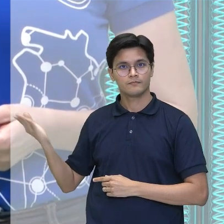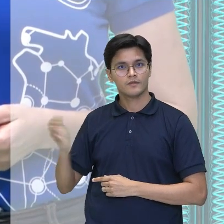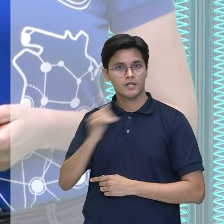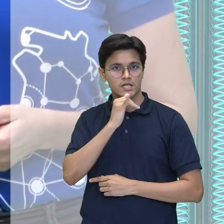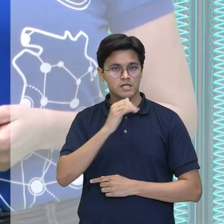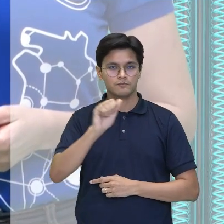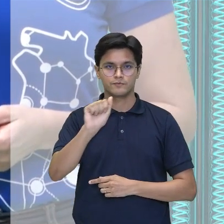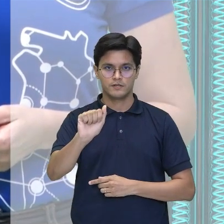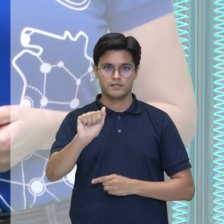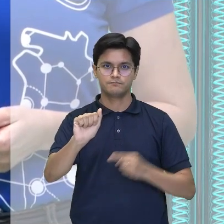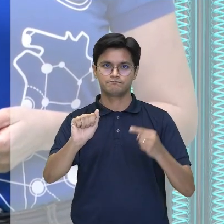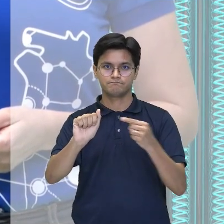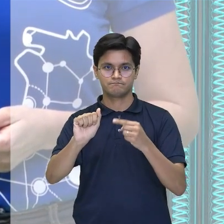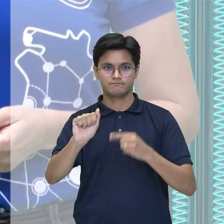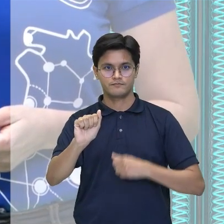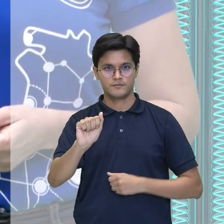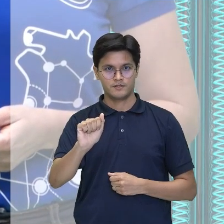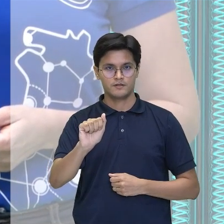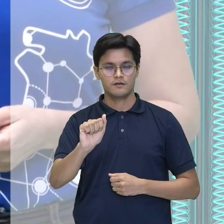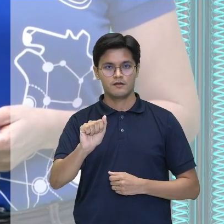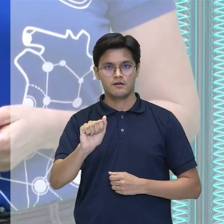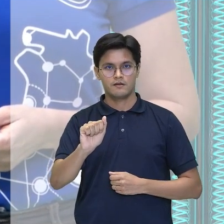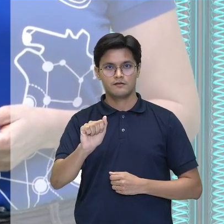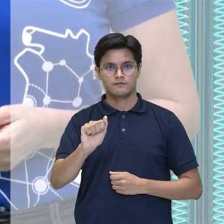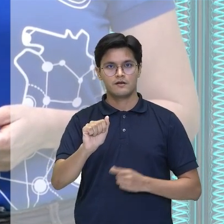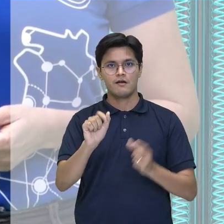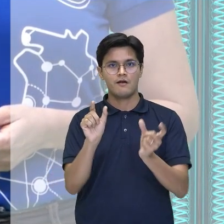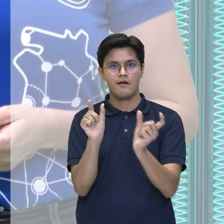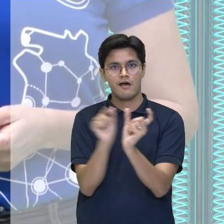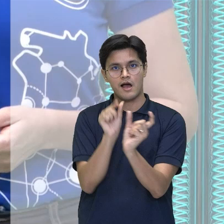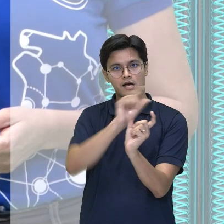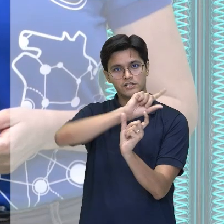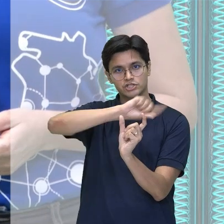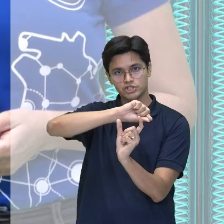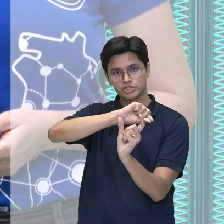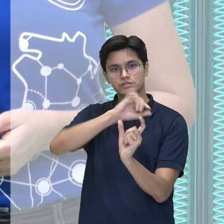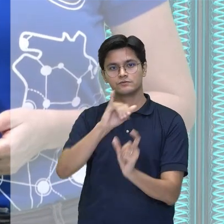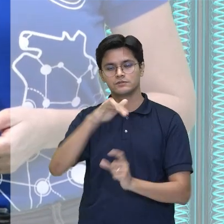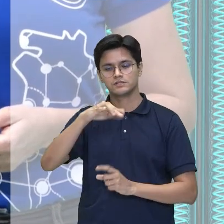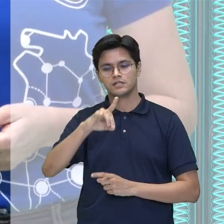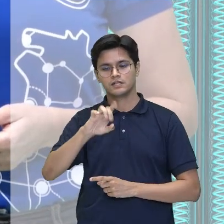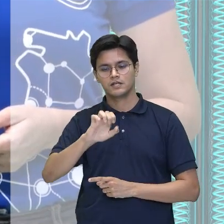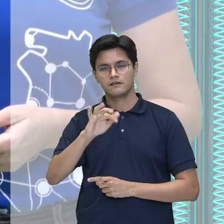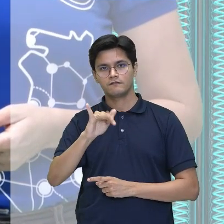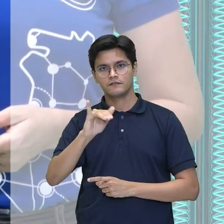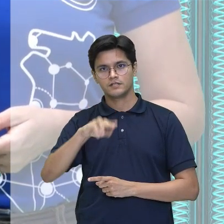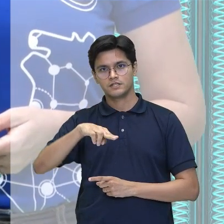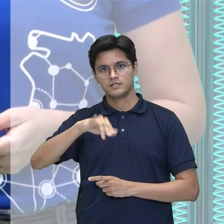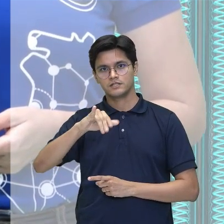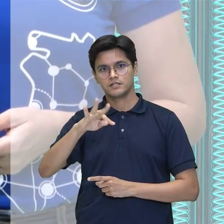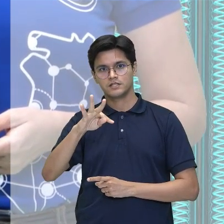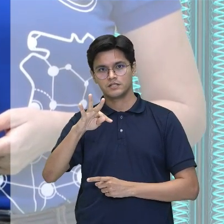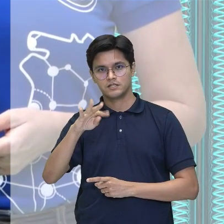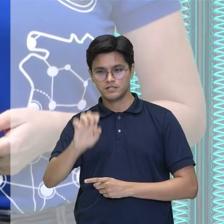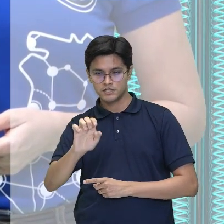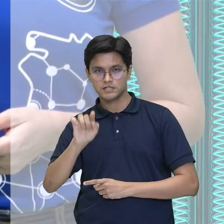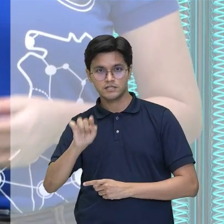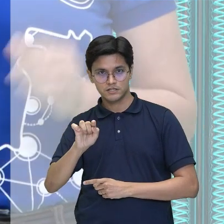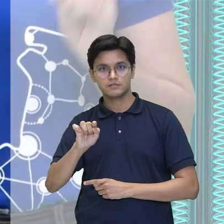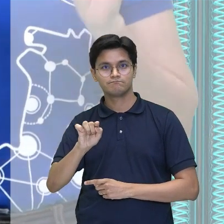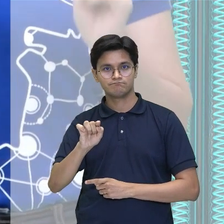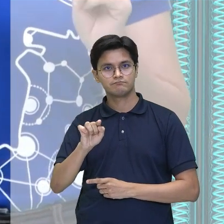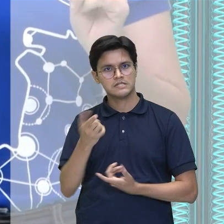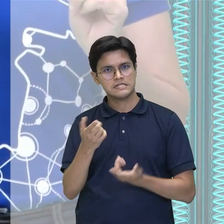o artigo indefinido a é usado antes de palavras que iniciam com som de consoante,